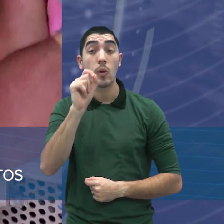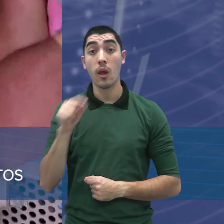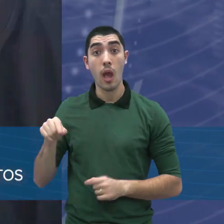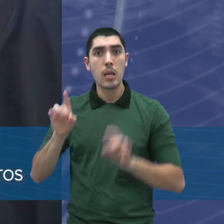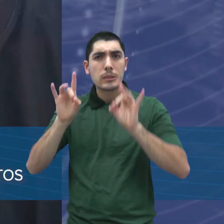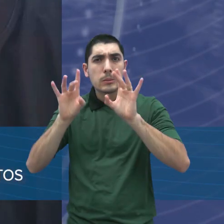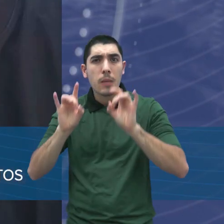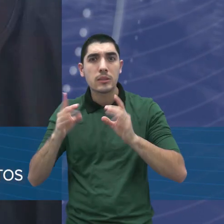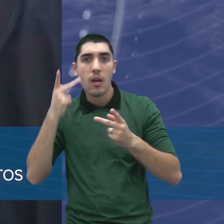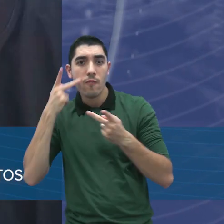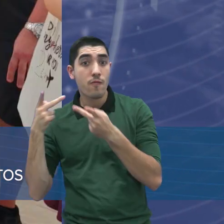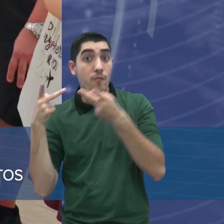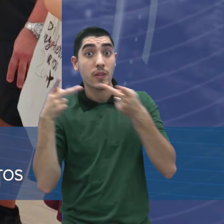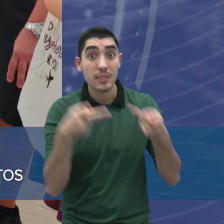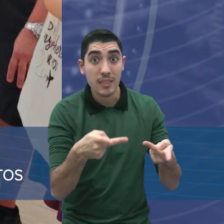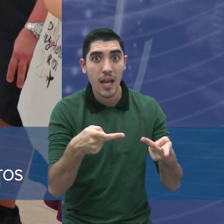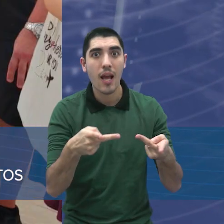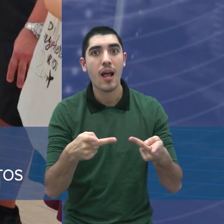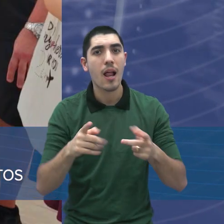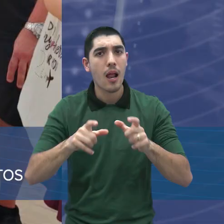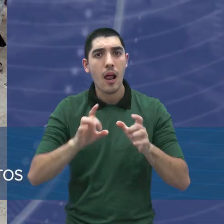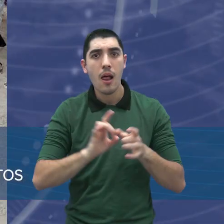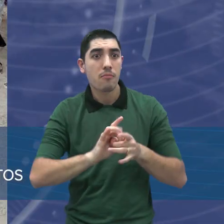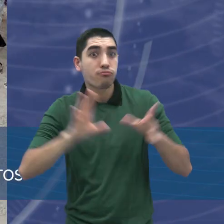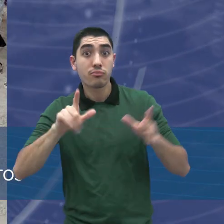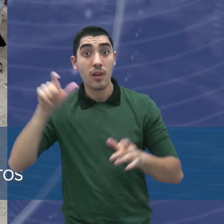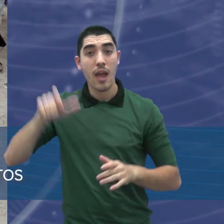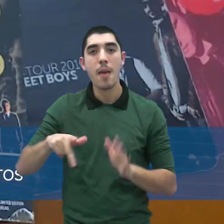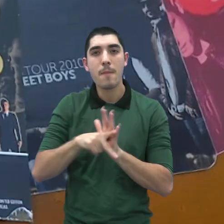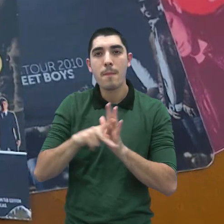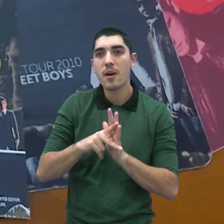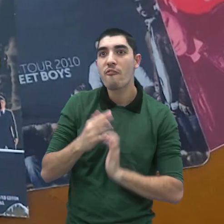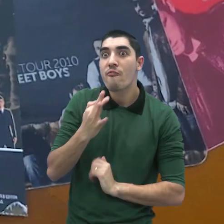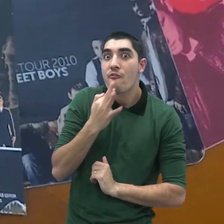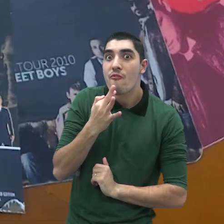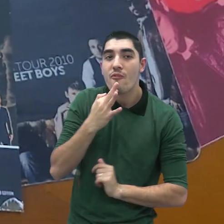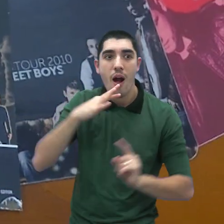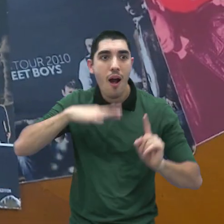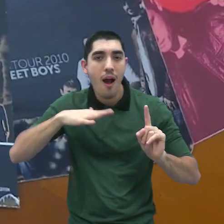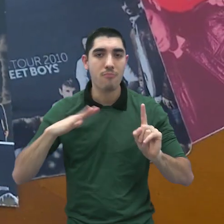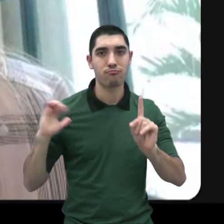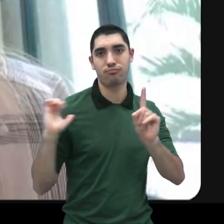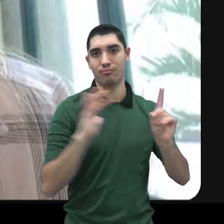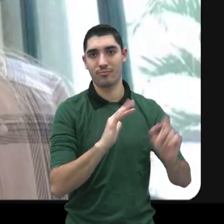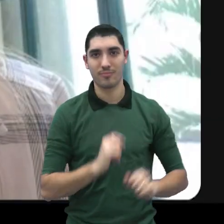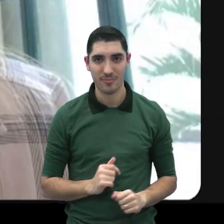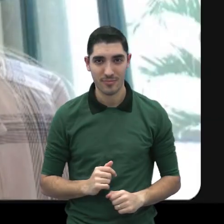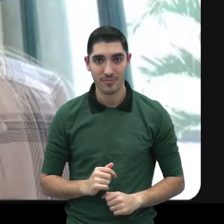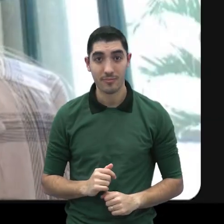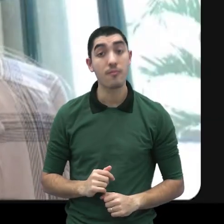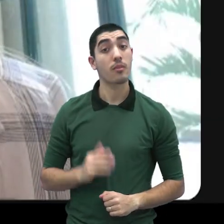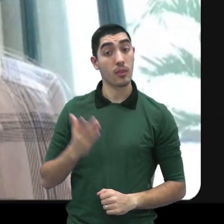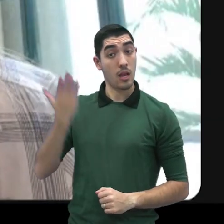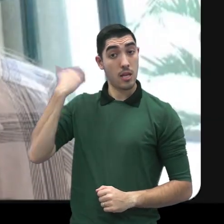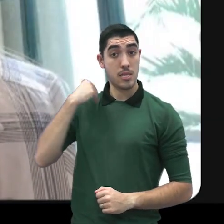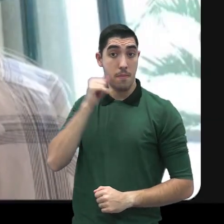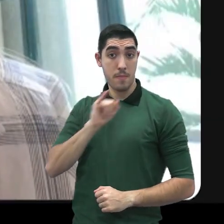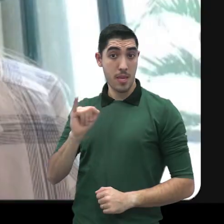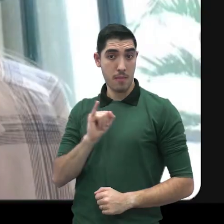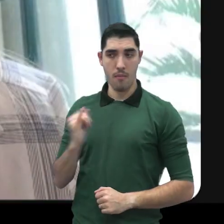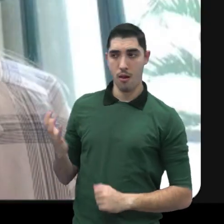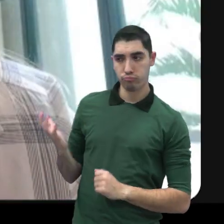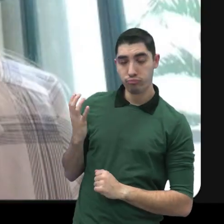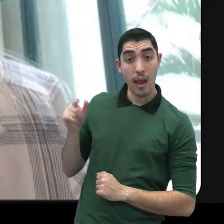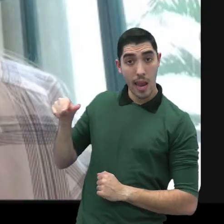passaporte especial que dá acesso livre para os maiores fãs da banda. Começou por influência da minha irmã,